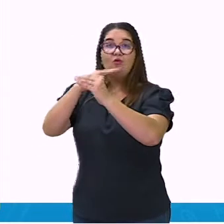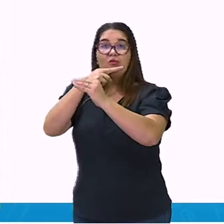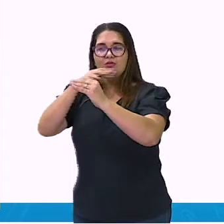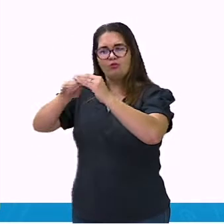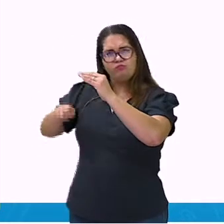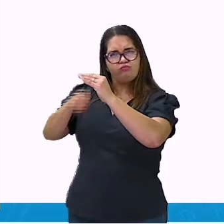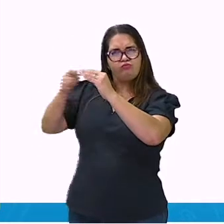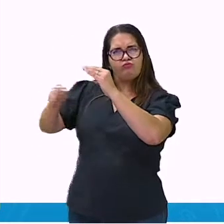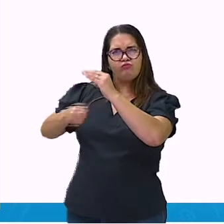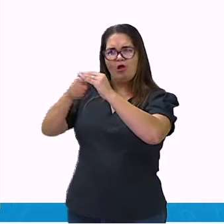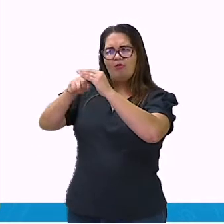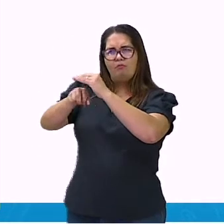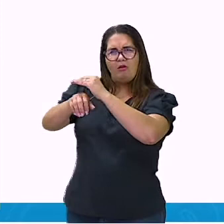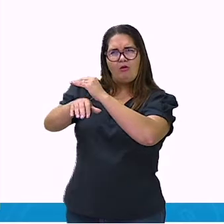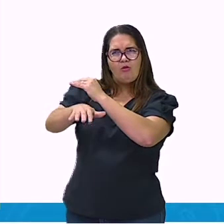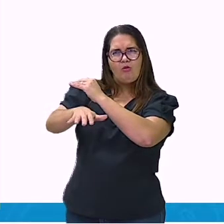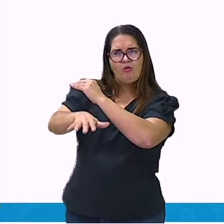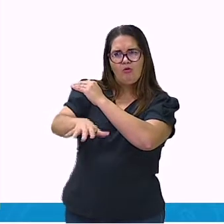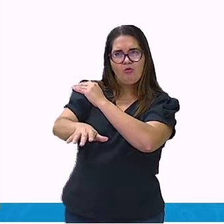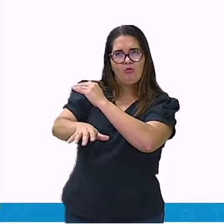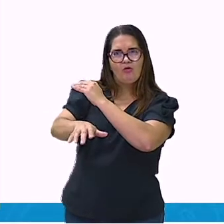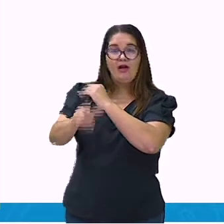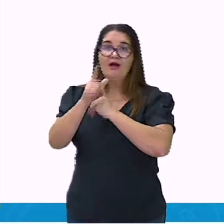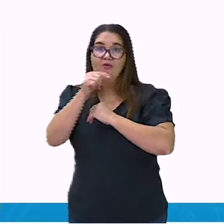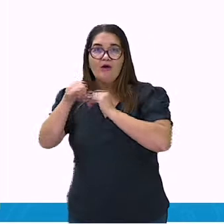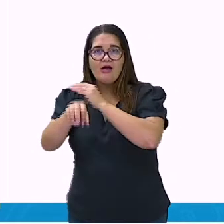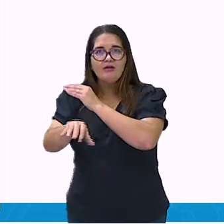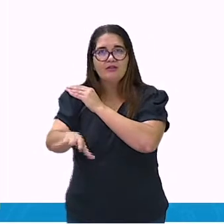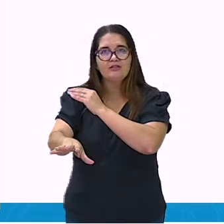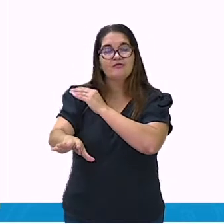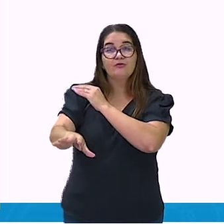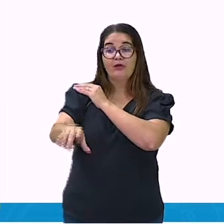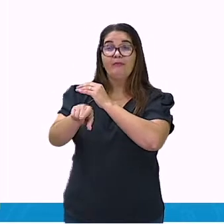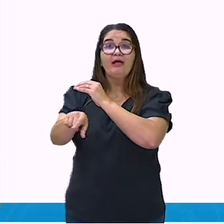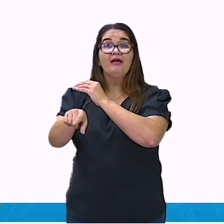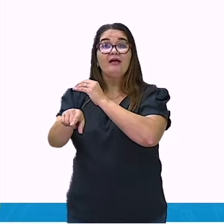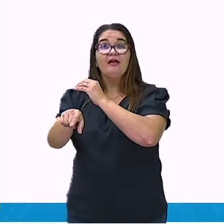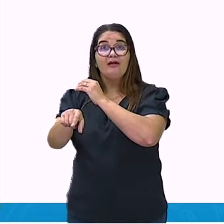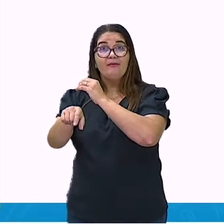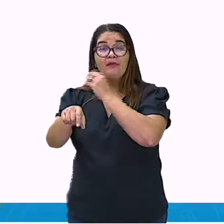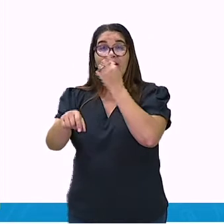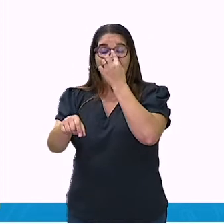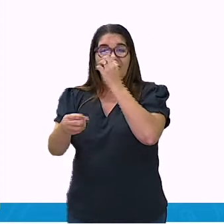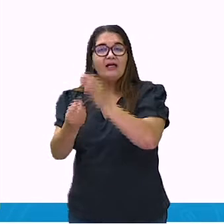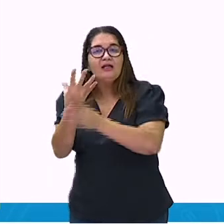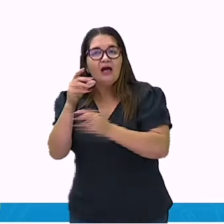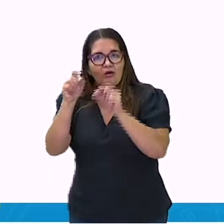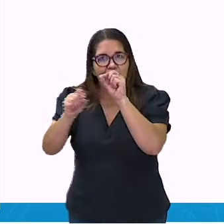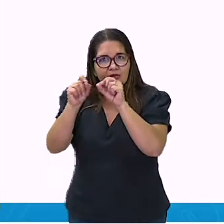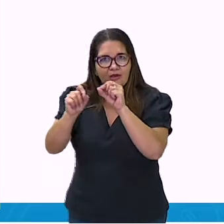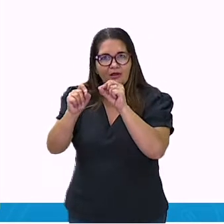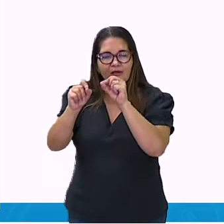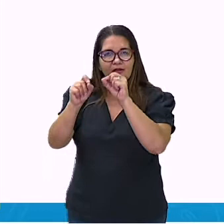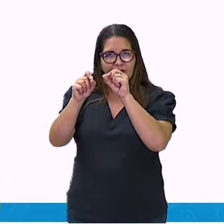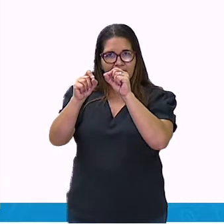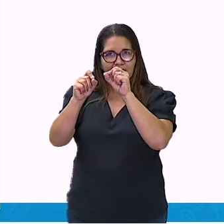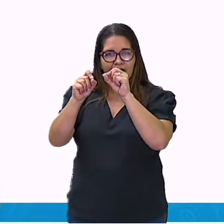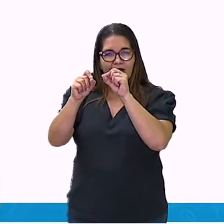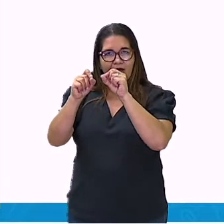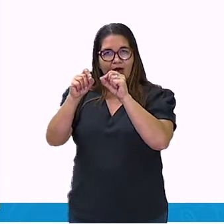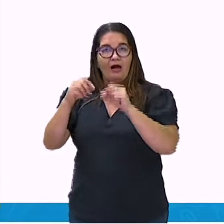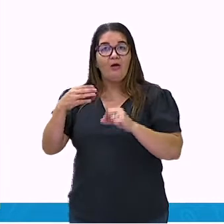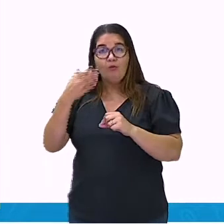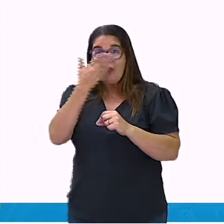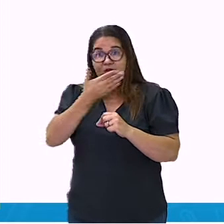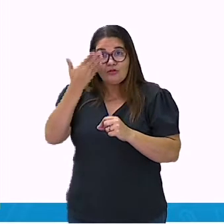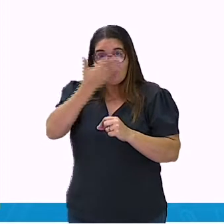usavam muito os recursos de água, com a força da água, para fazer a